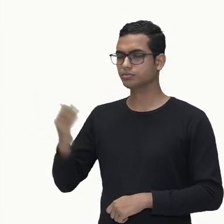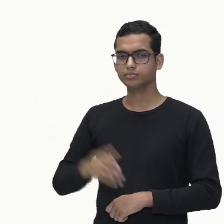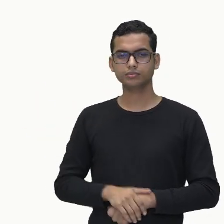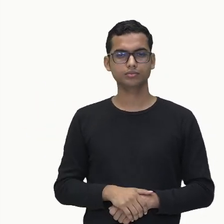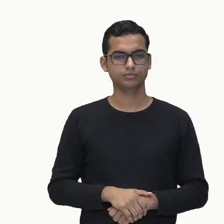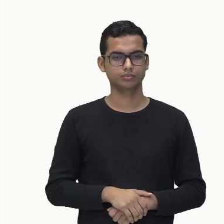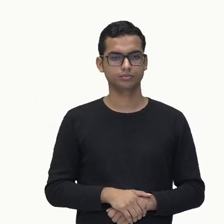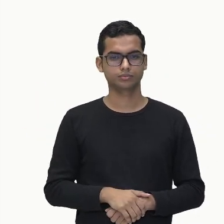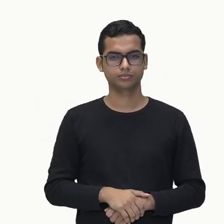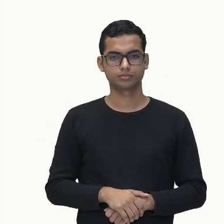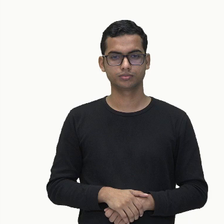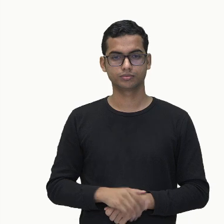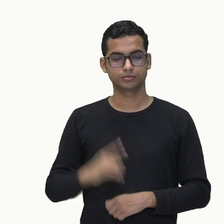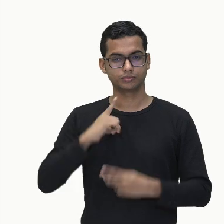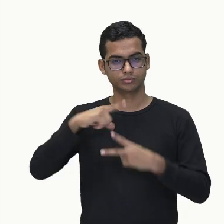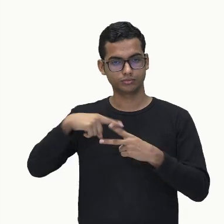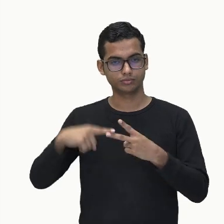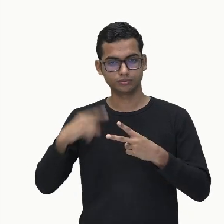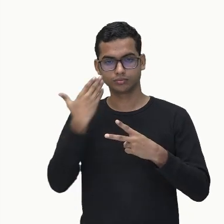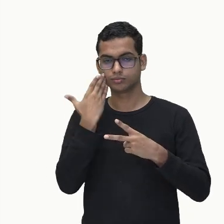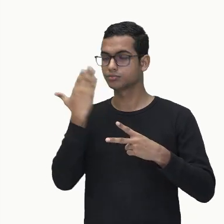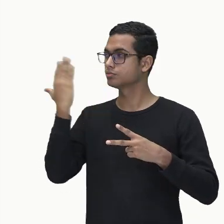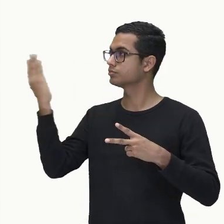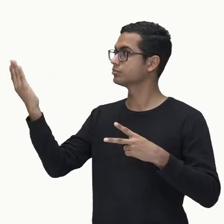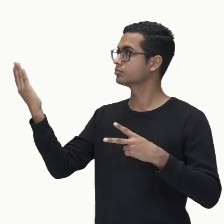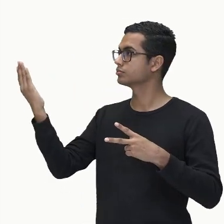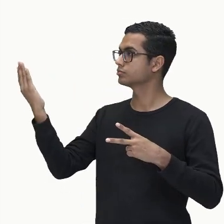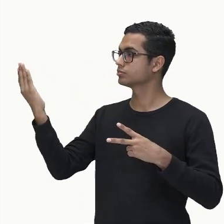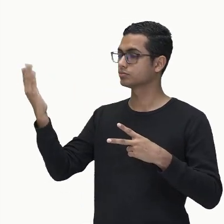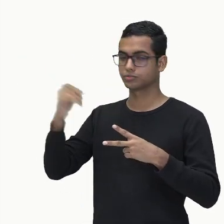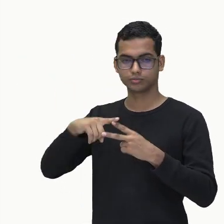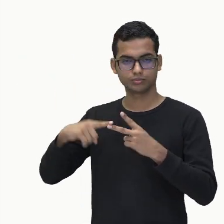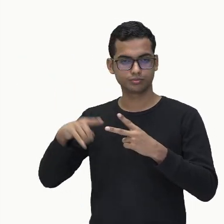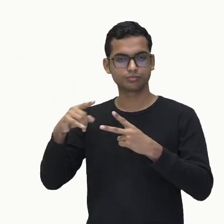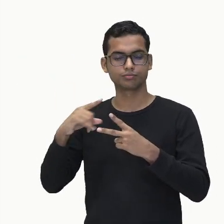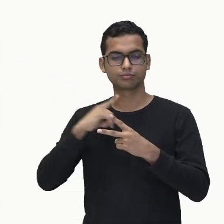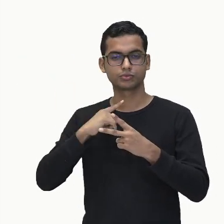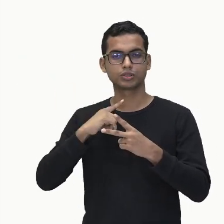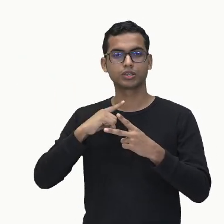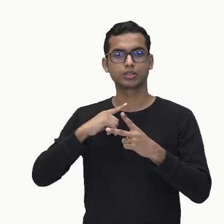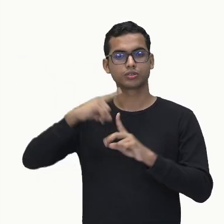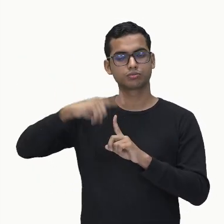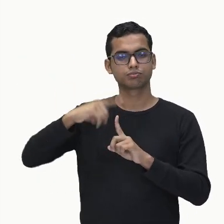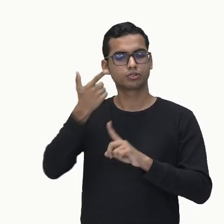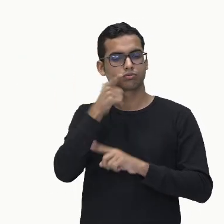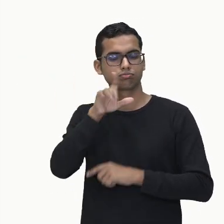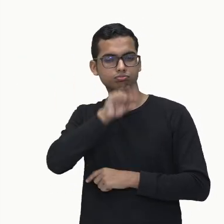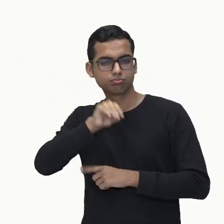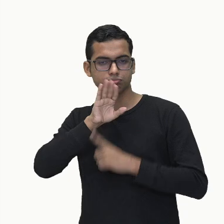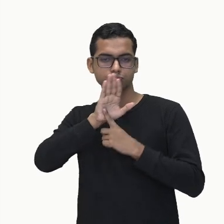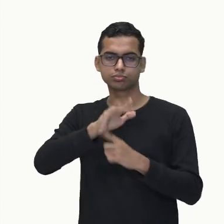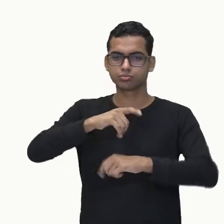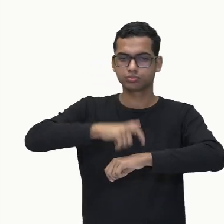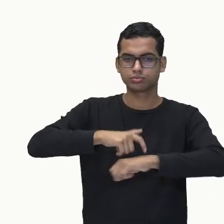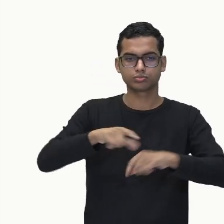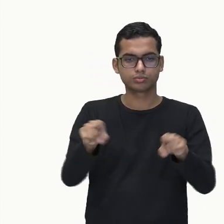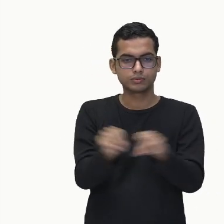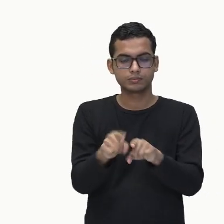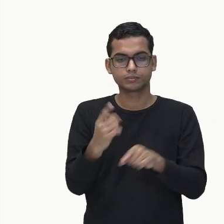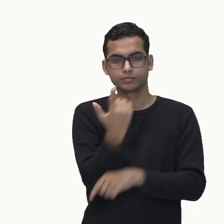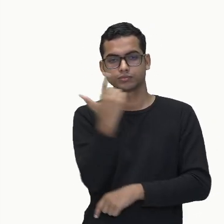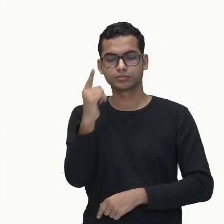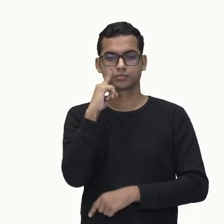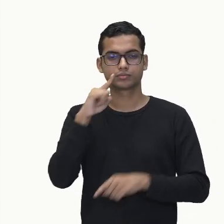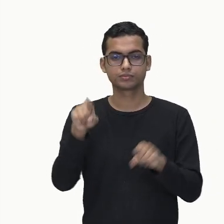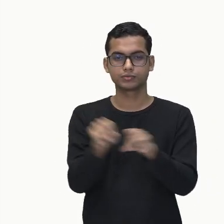são las 8-25 duas maneiras de falar não é isso depois nós temos 8 hor 40 minutos também duas